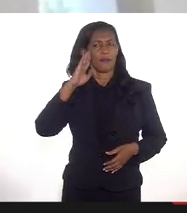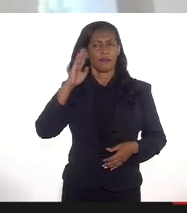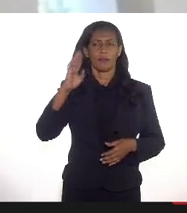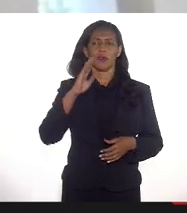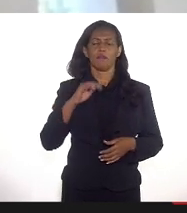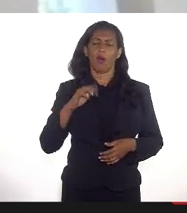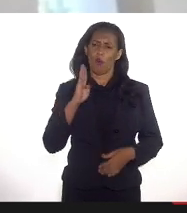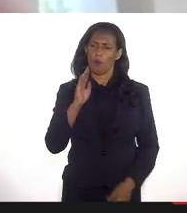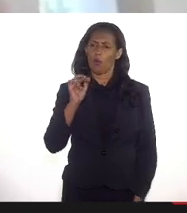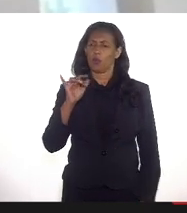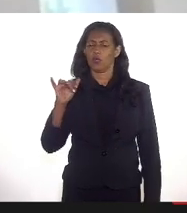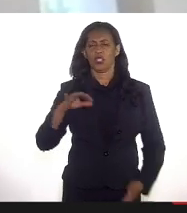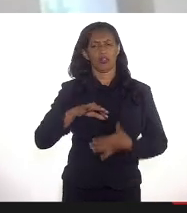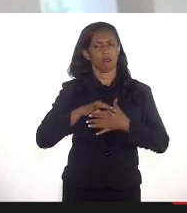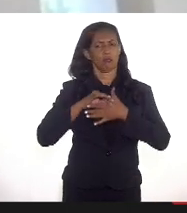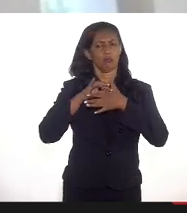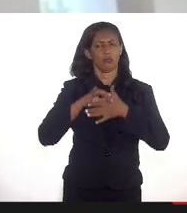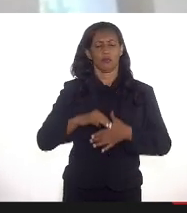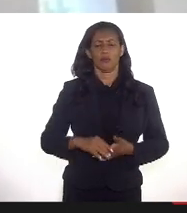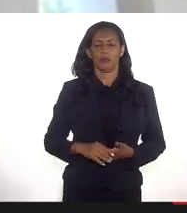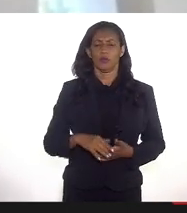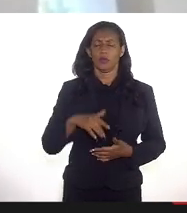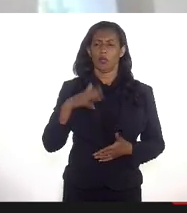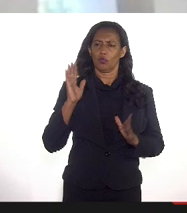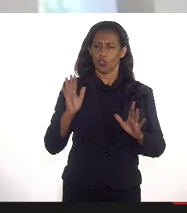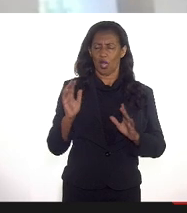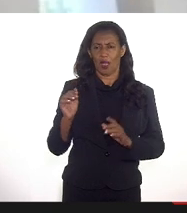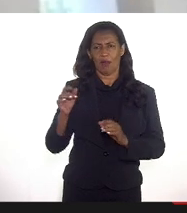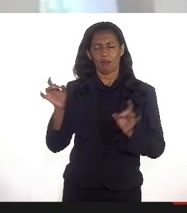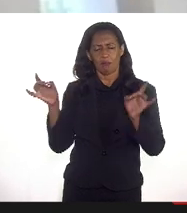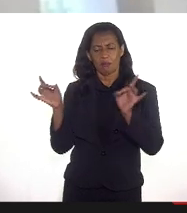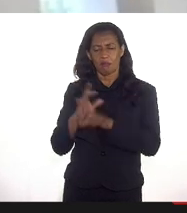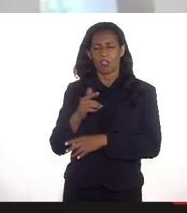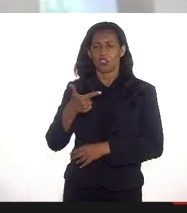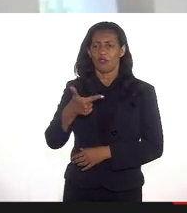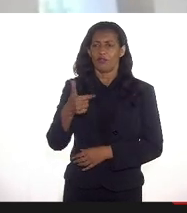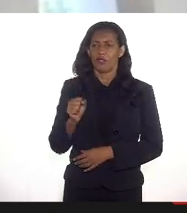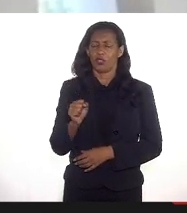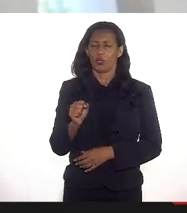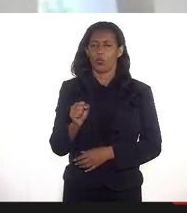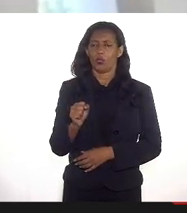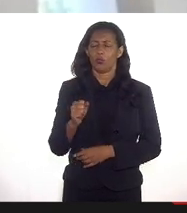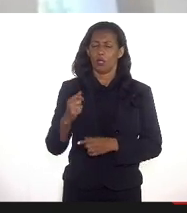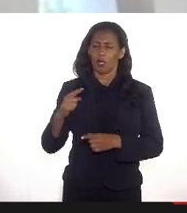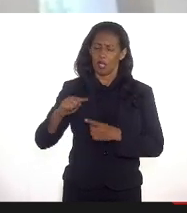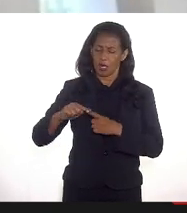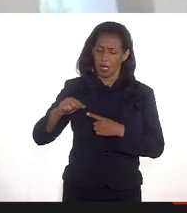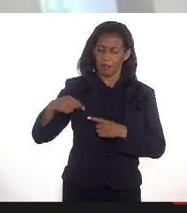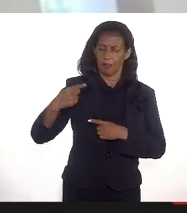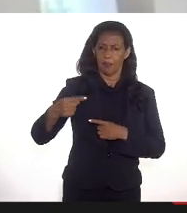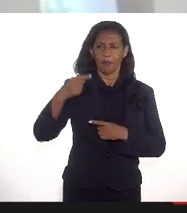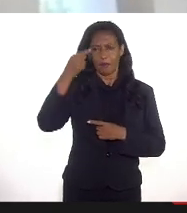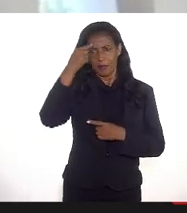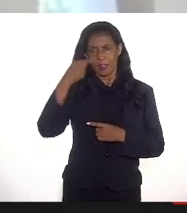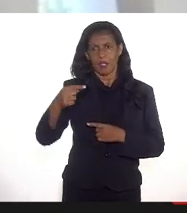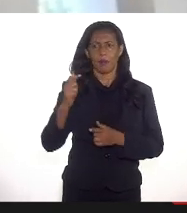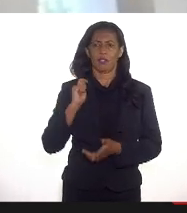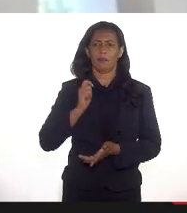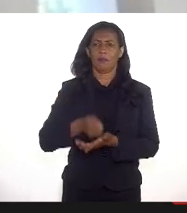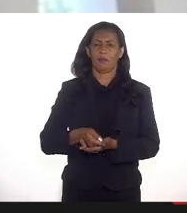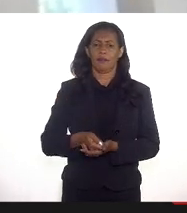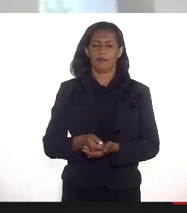é um deles. Então, ele fecha dia 28 e todo o trabalho é para que ele seja enviado já na primeira programação de desembolso do Estado.